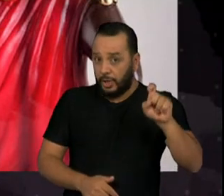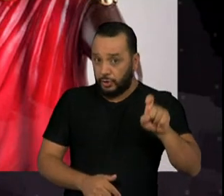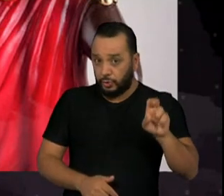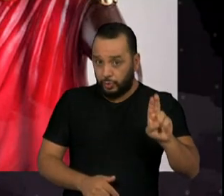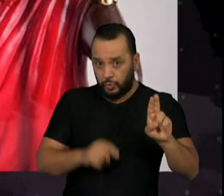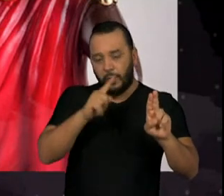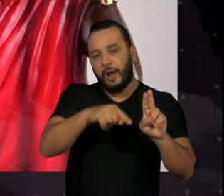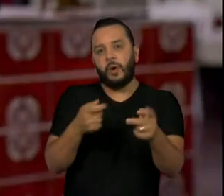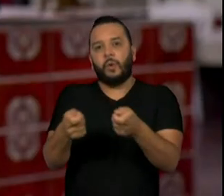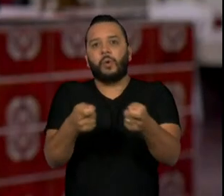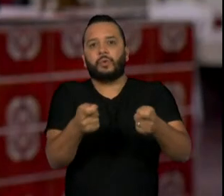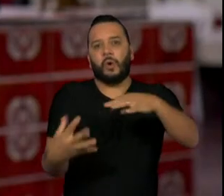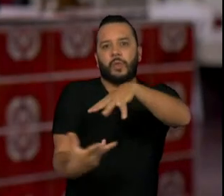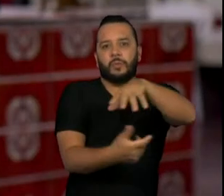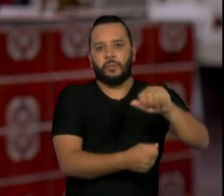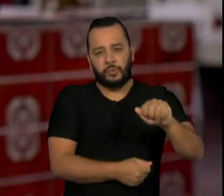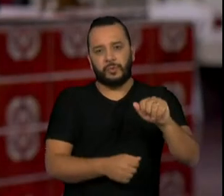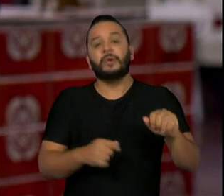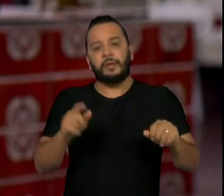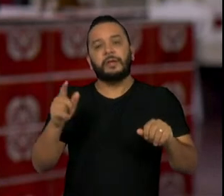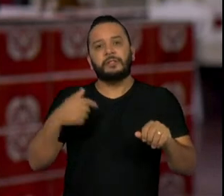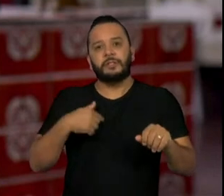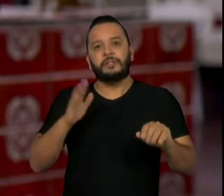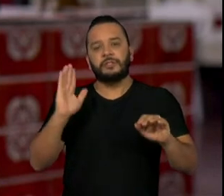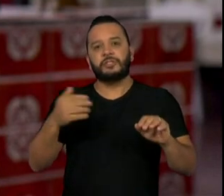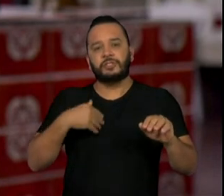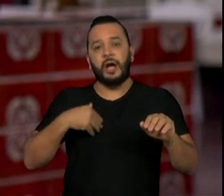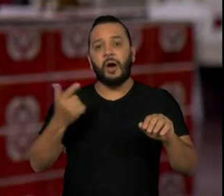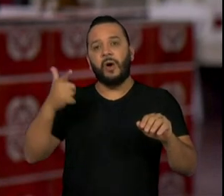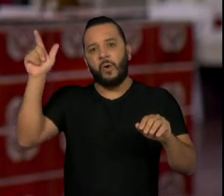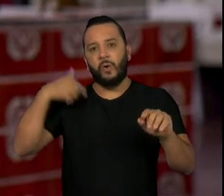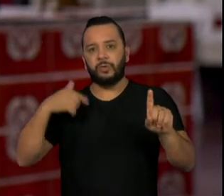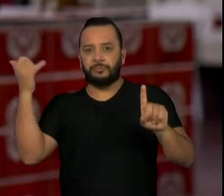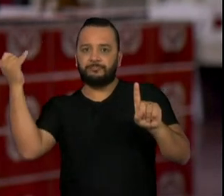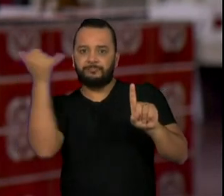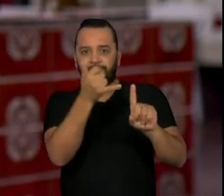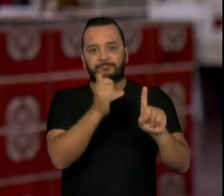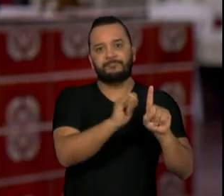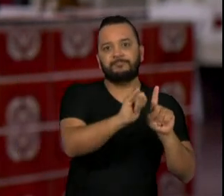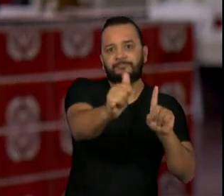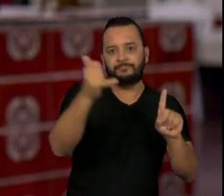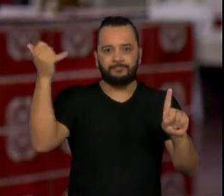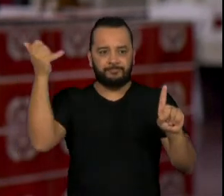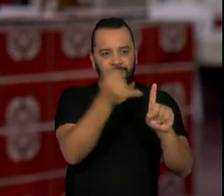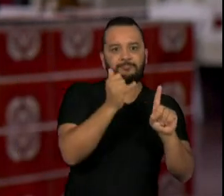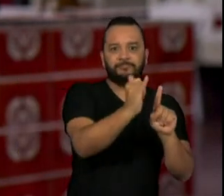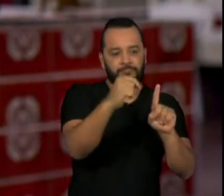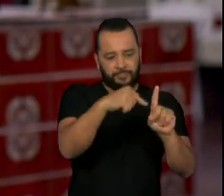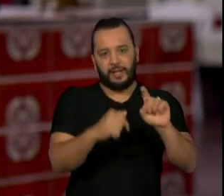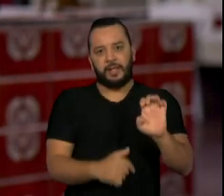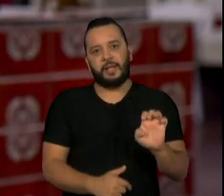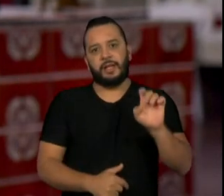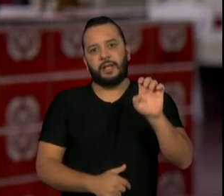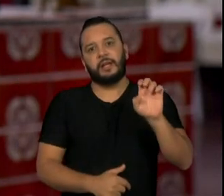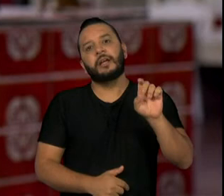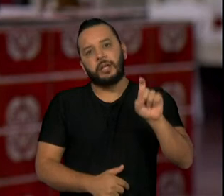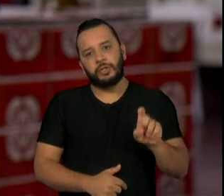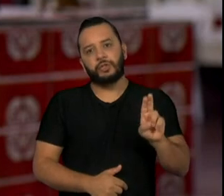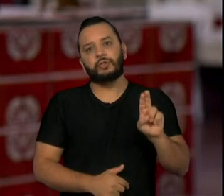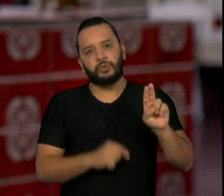o mensageiro, né? Quem transmite o recado das divindades para nós e é quem nos dá caminho para que nós